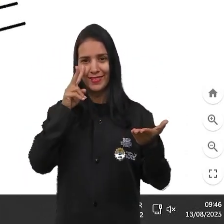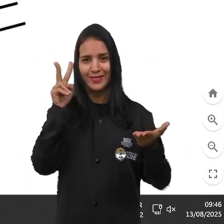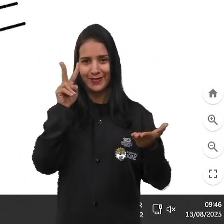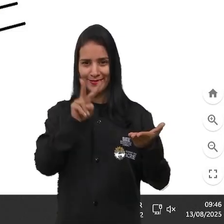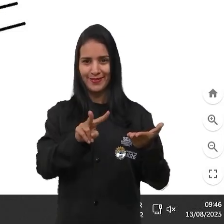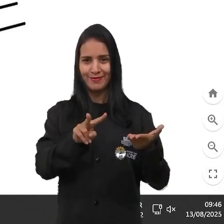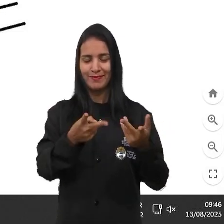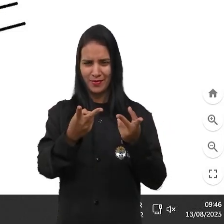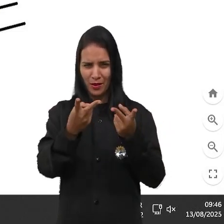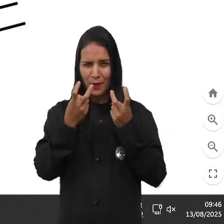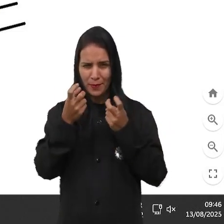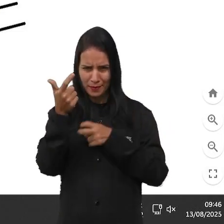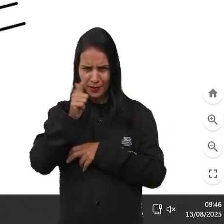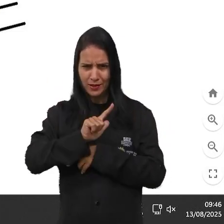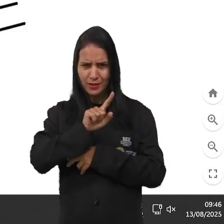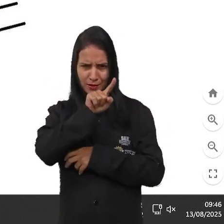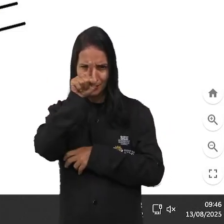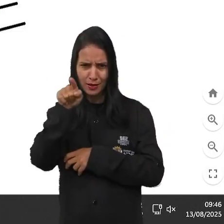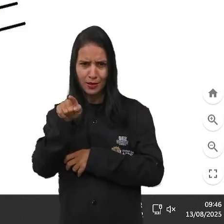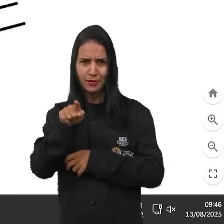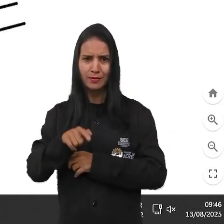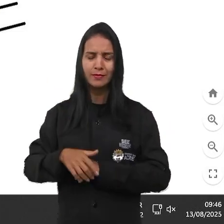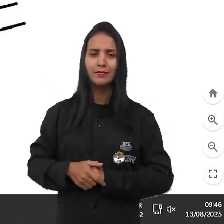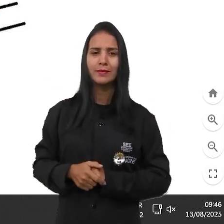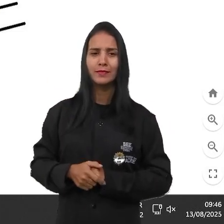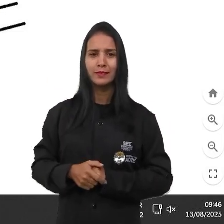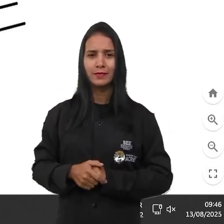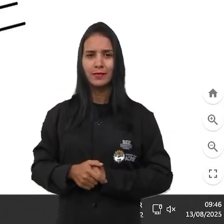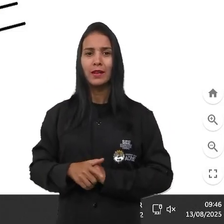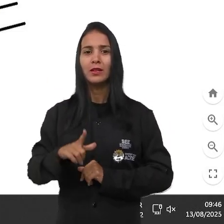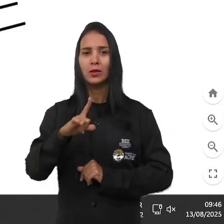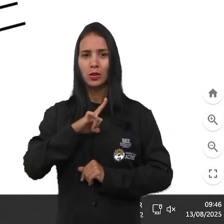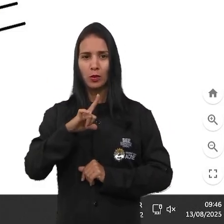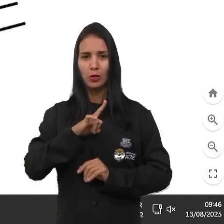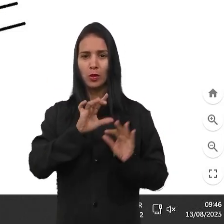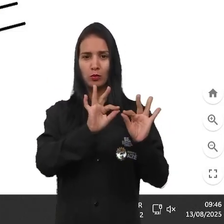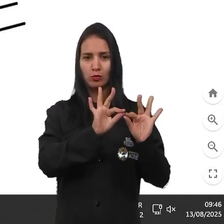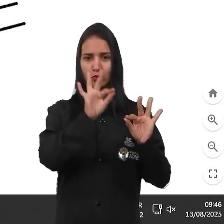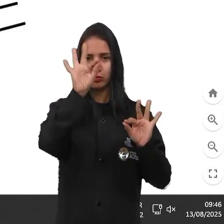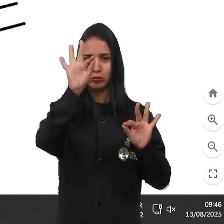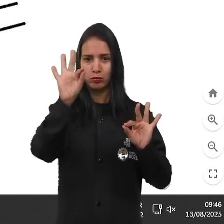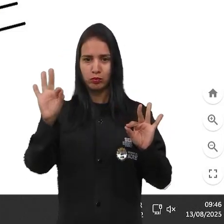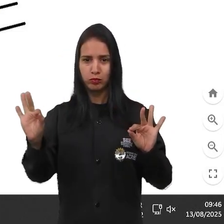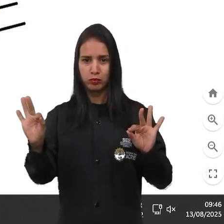aqui que tem C, D, E.